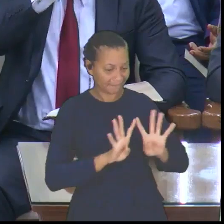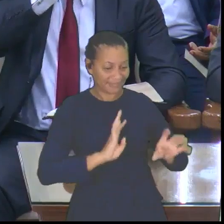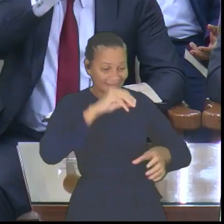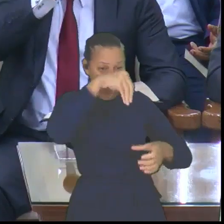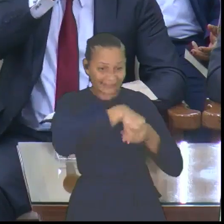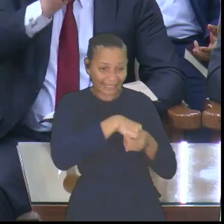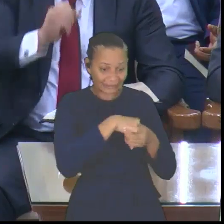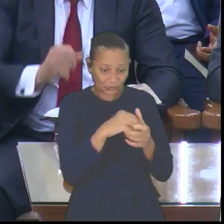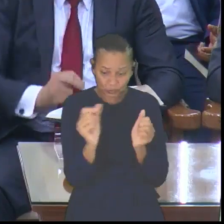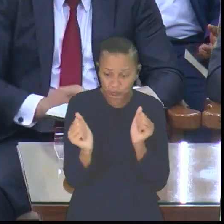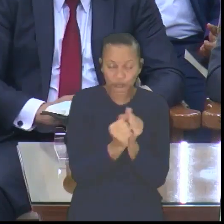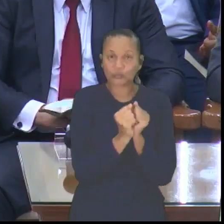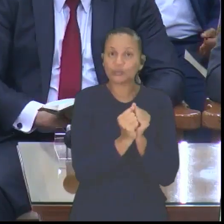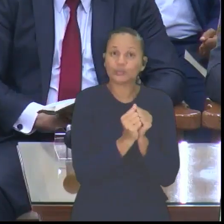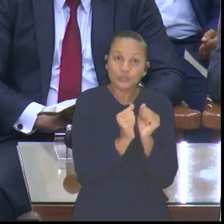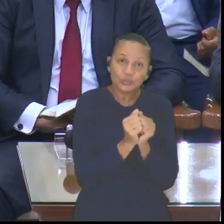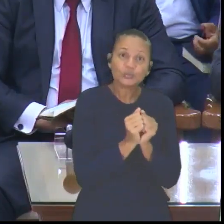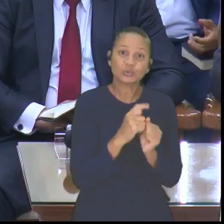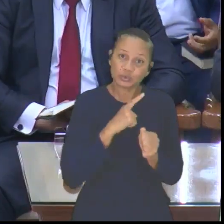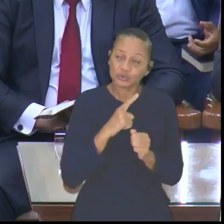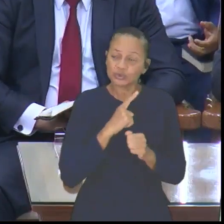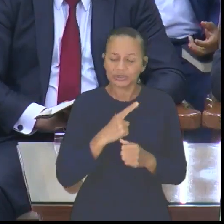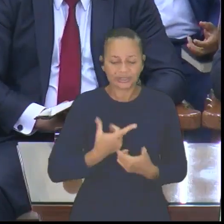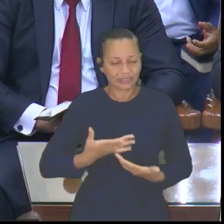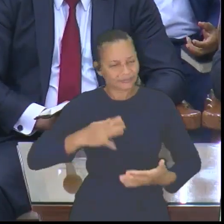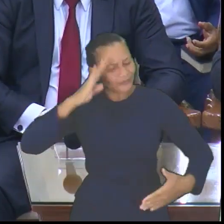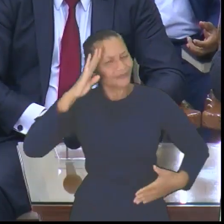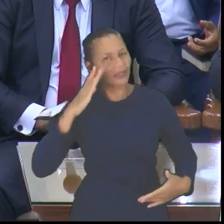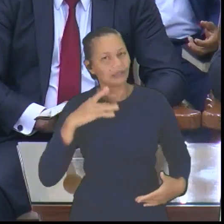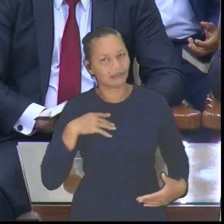estava, amarrado a ele. E adiantou.